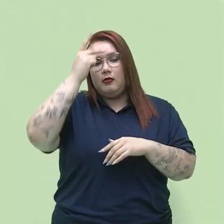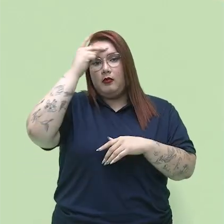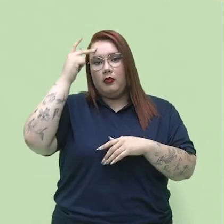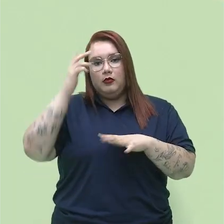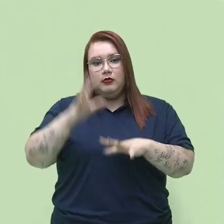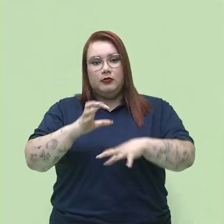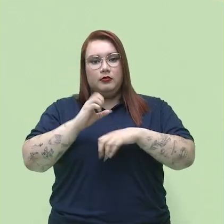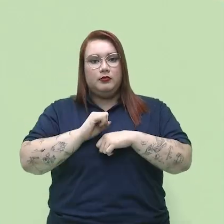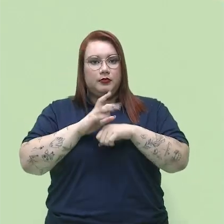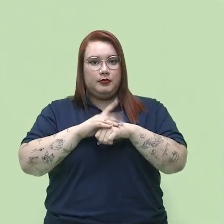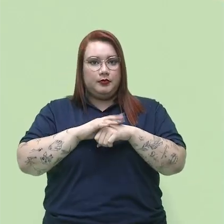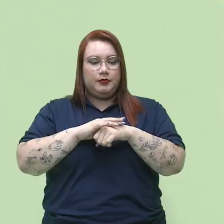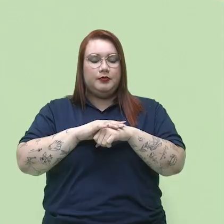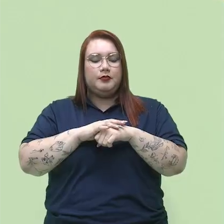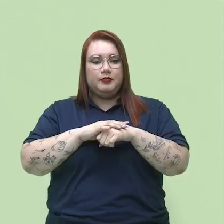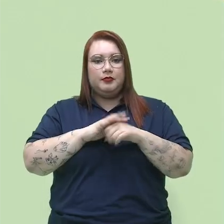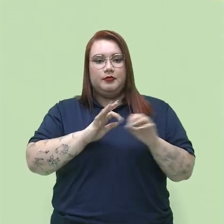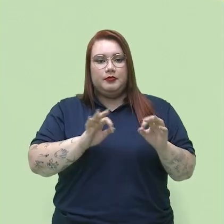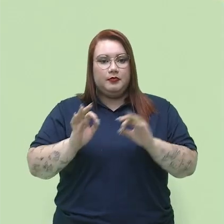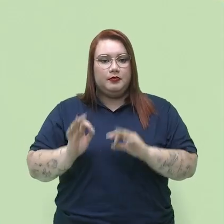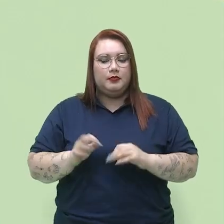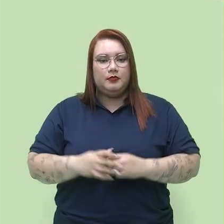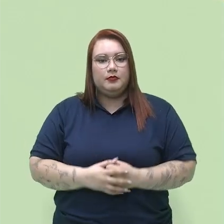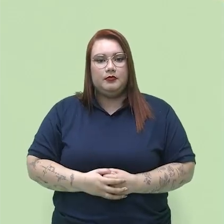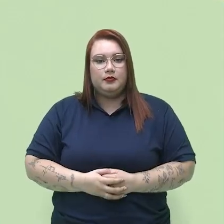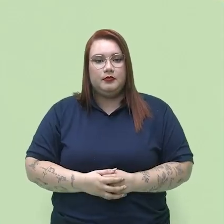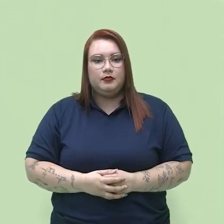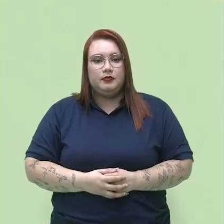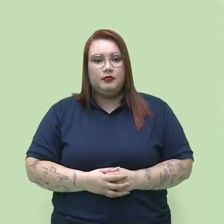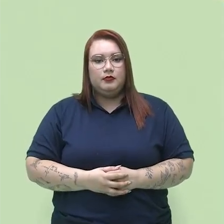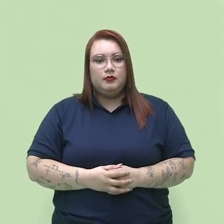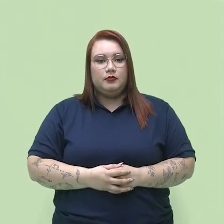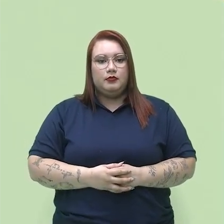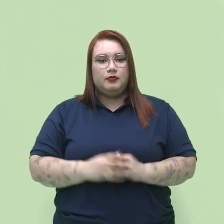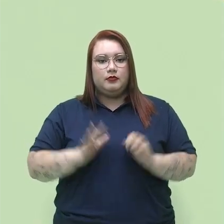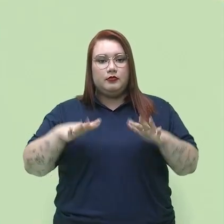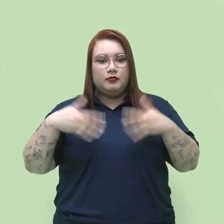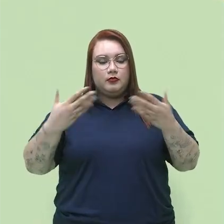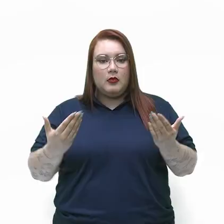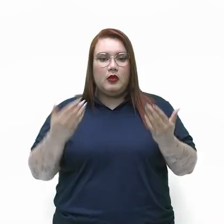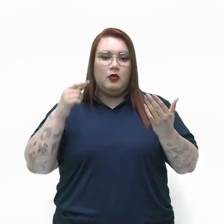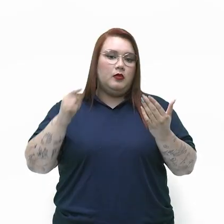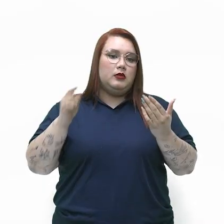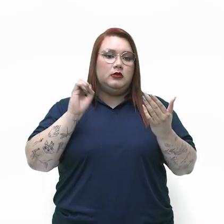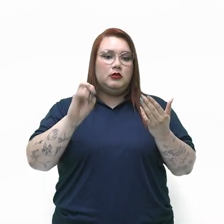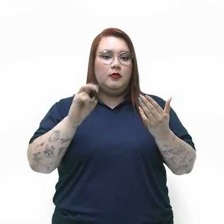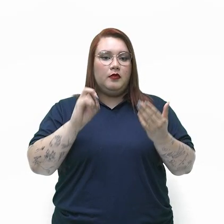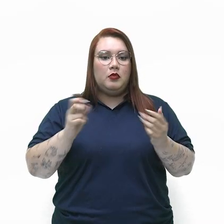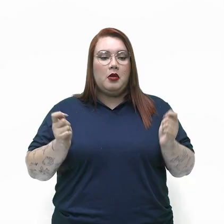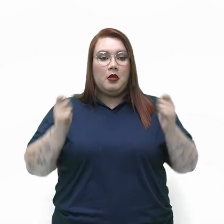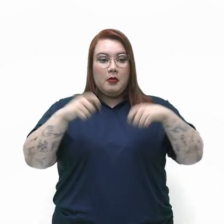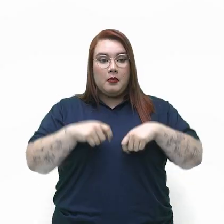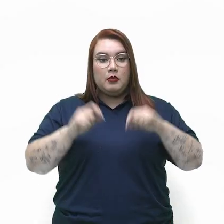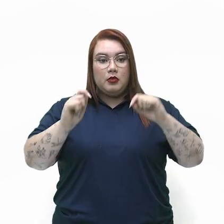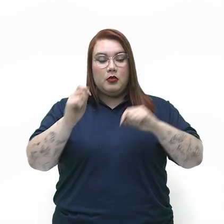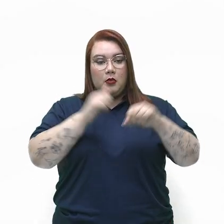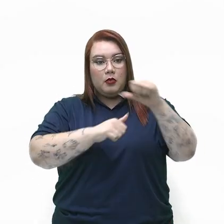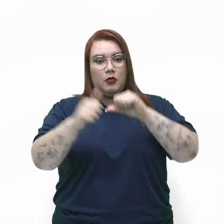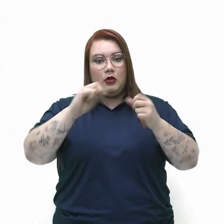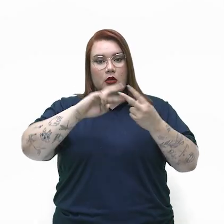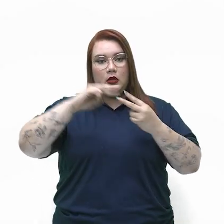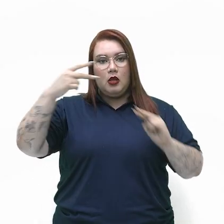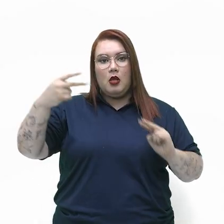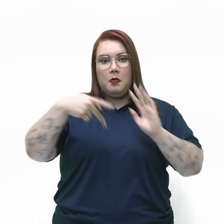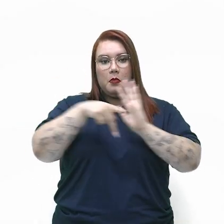adquire doenças oportunistas em relação a isso. Então, esse vírus ele é capaz de alterar o